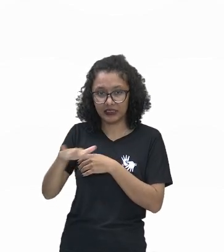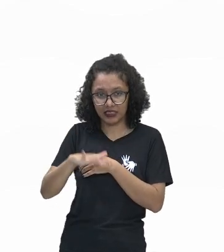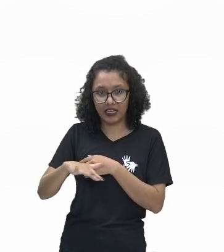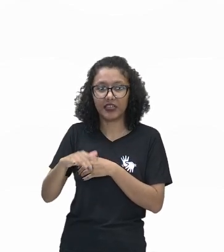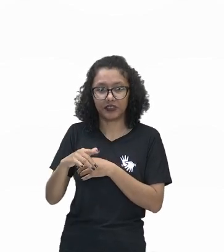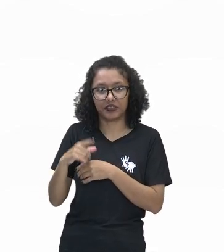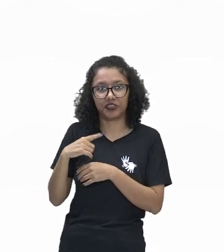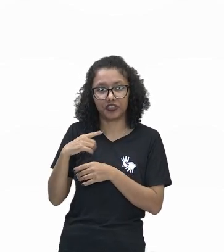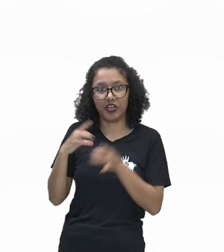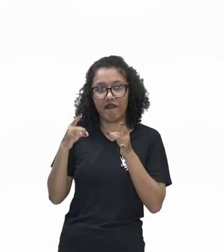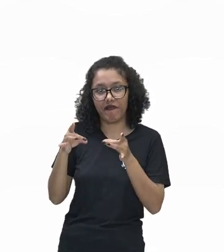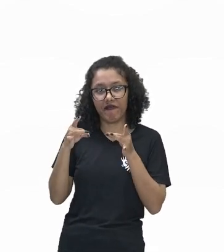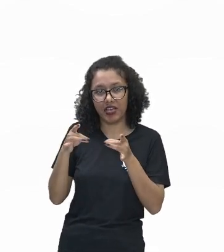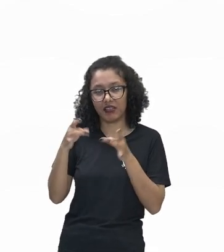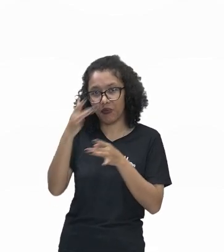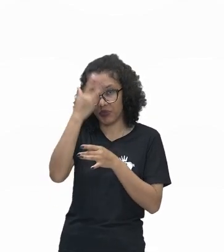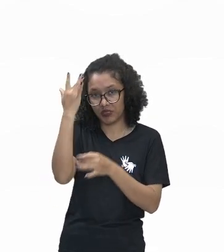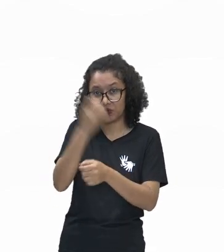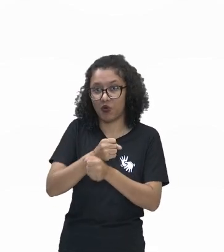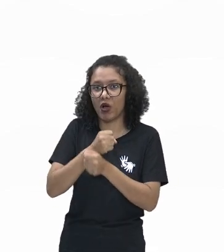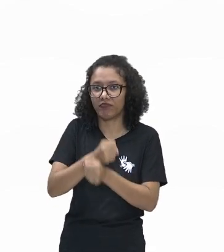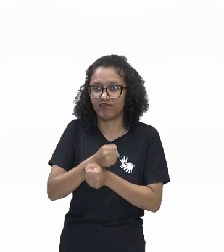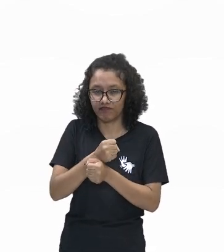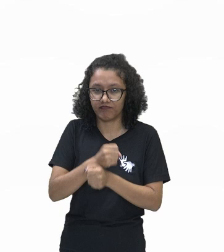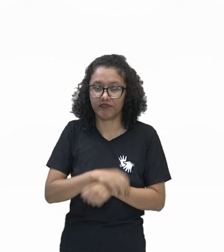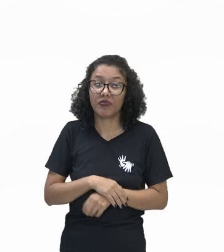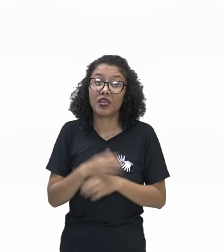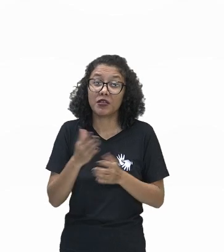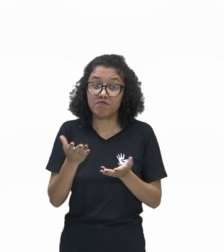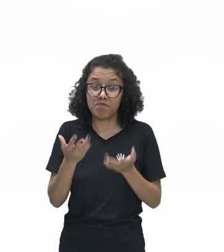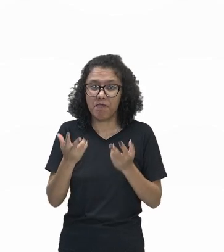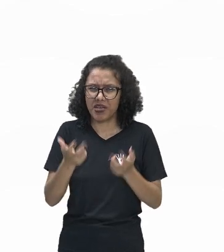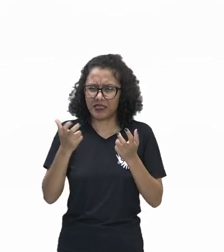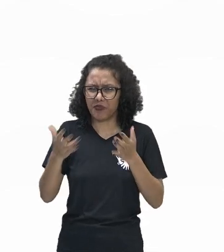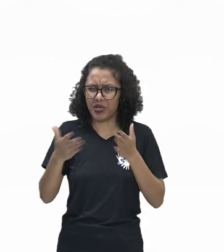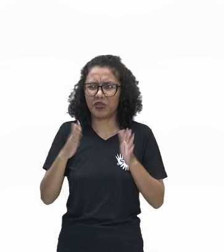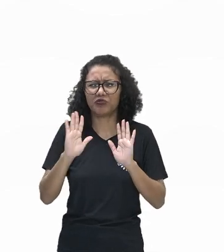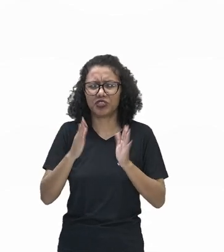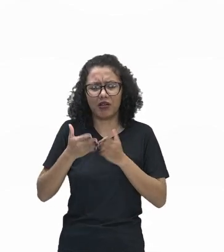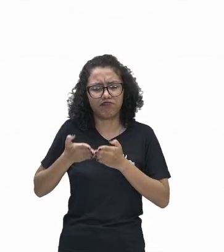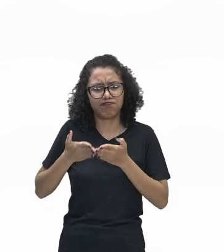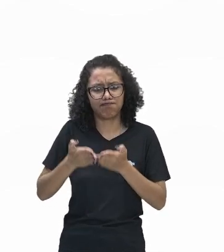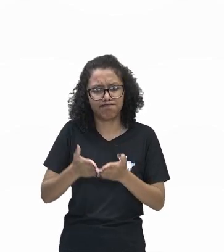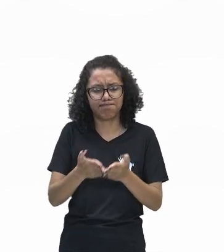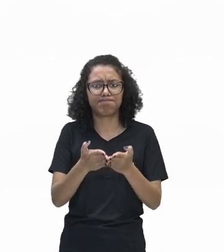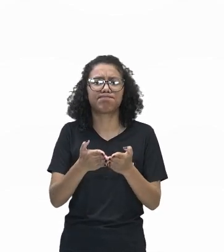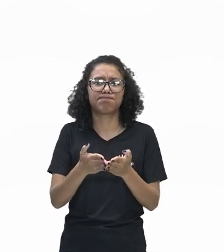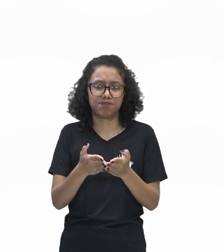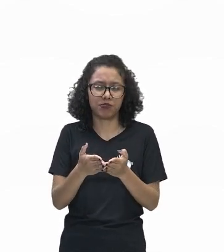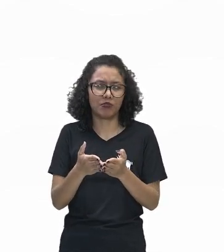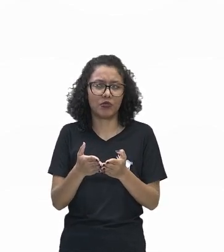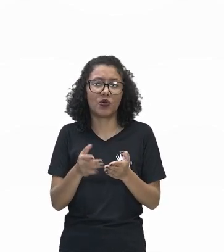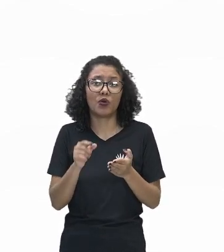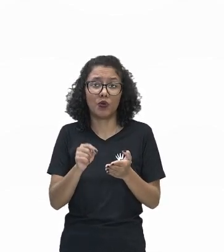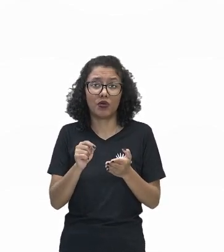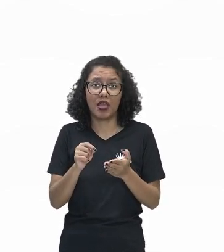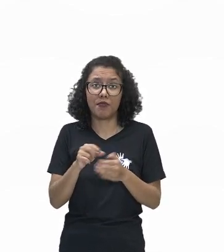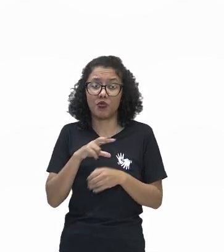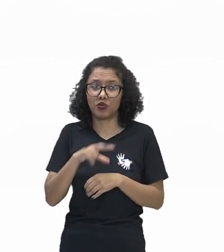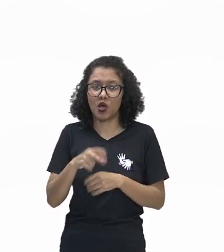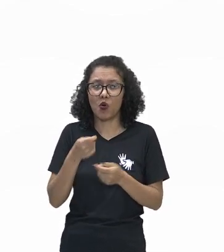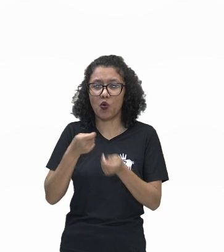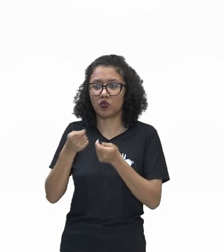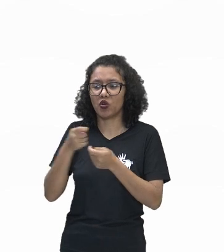a gente vai observar que desde a era das grandes navegações, Portugal vai estabelecer o controle sobre